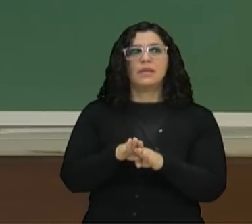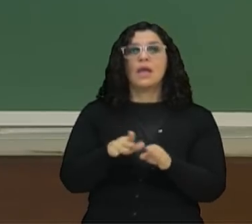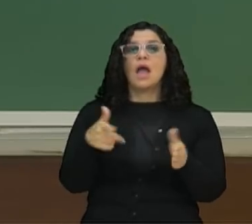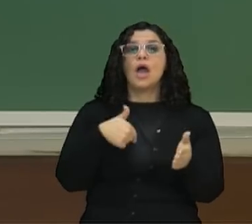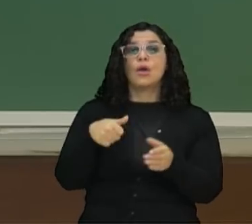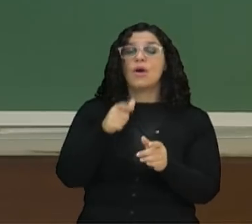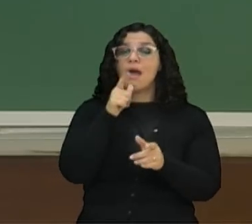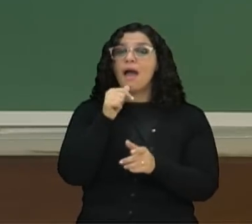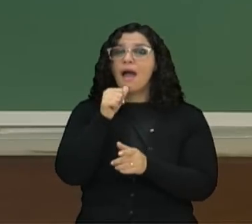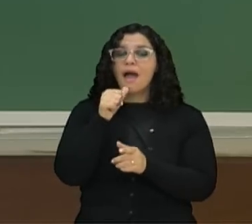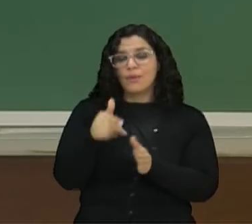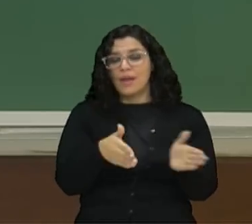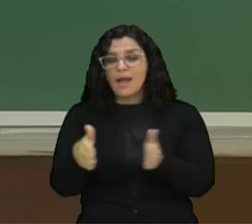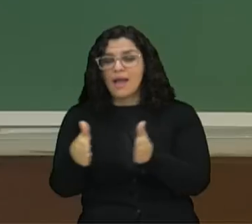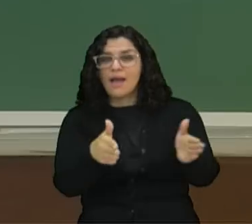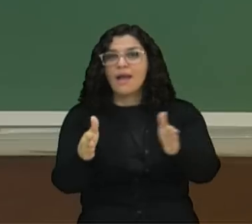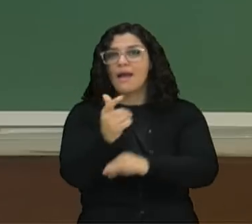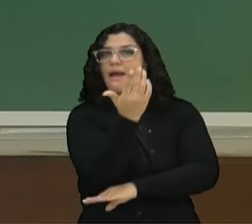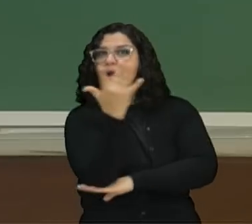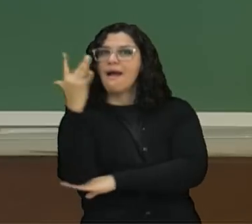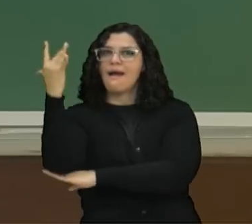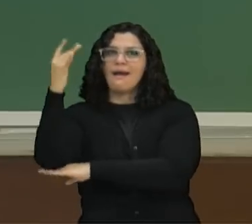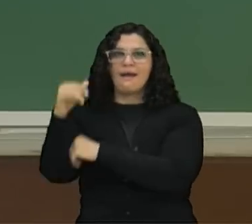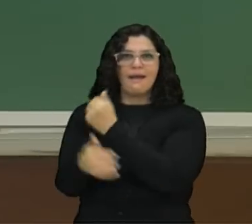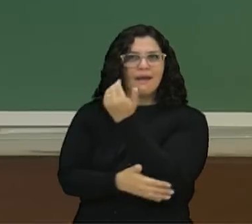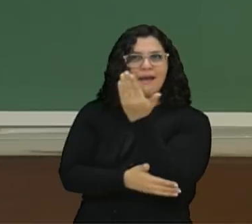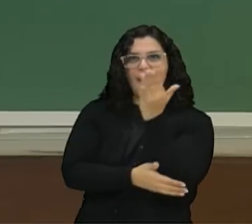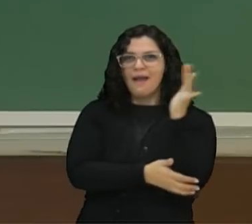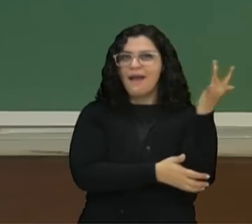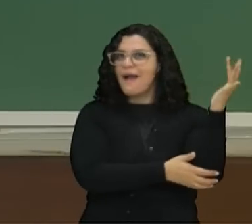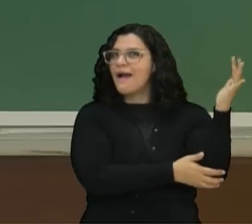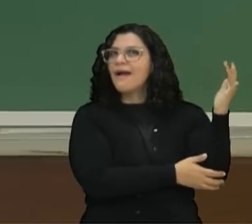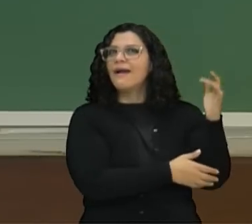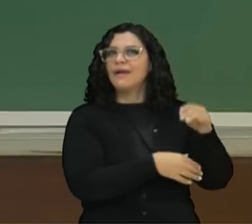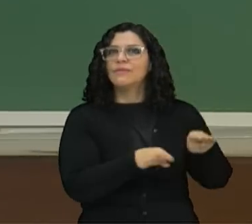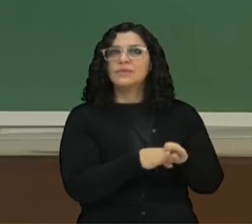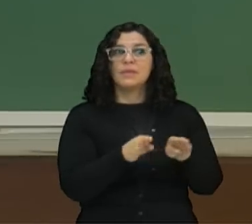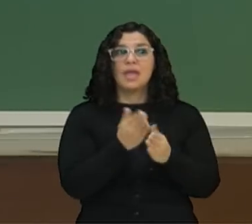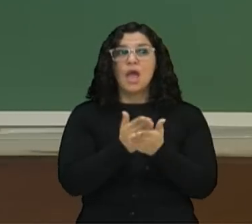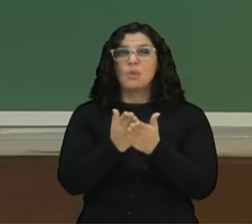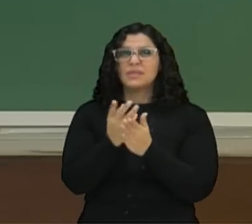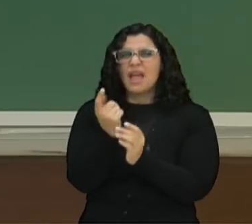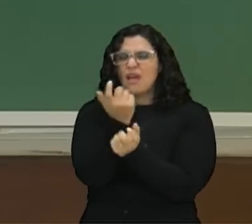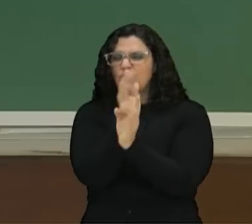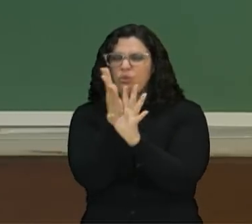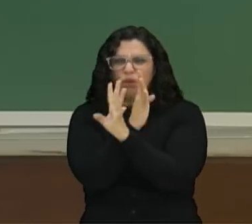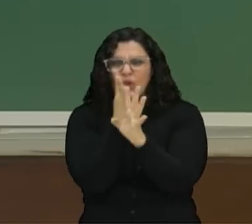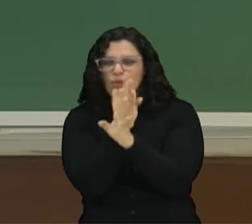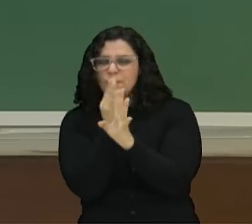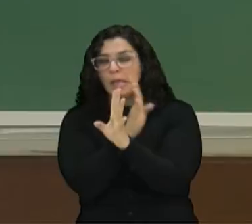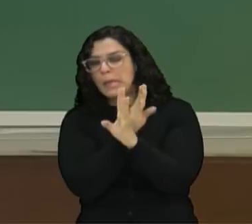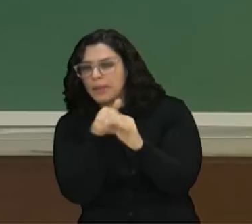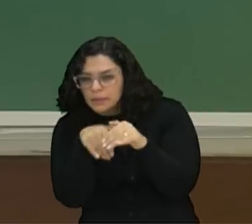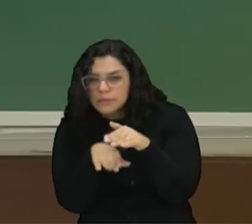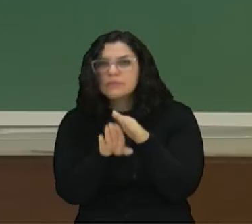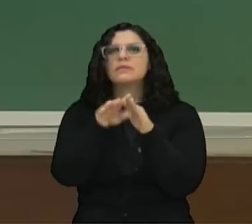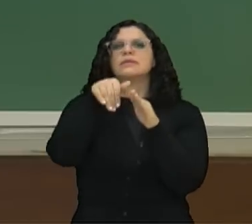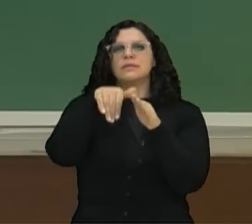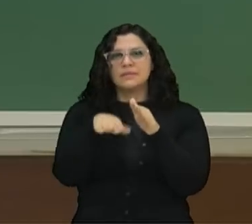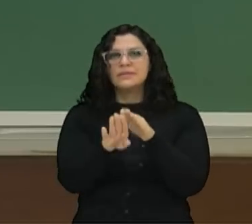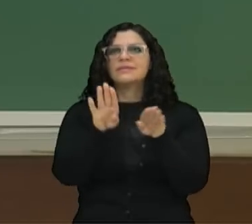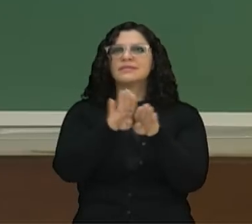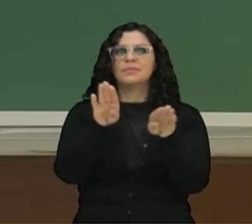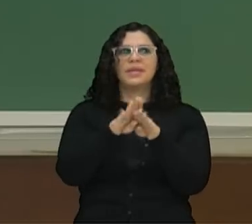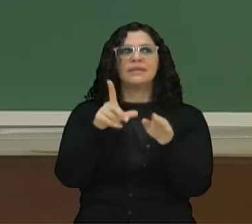passar entre as árvores, às vezes tem trechinhos em que as árvores estão muito juntas, muito próximas, você tem que se abaixar, você tem que